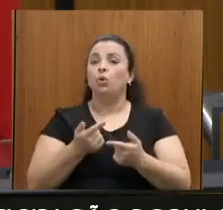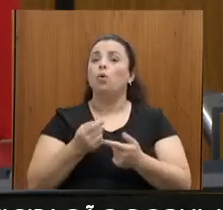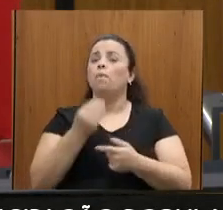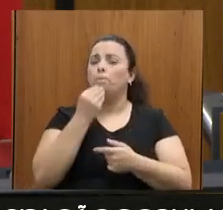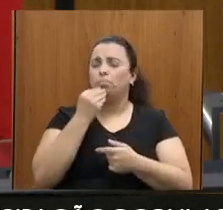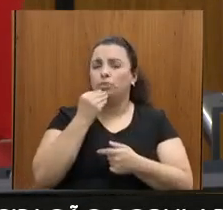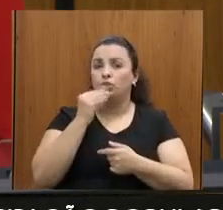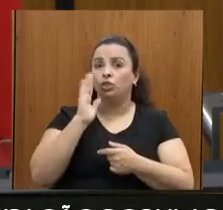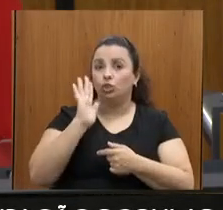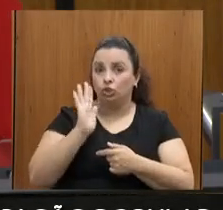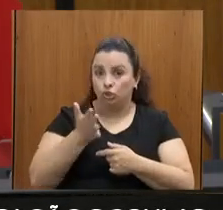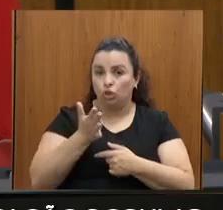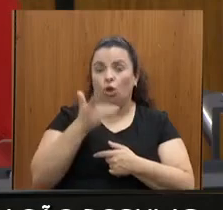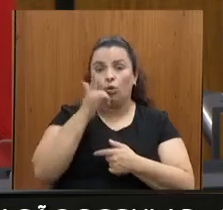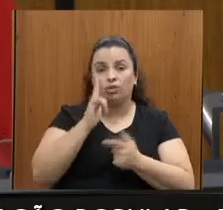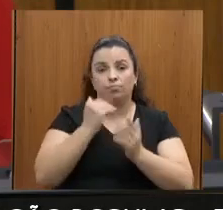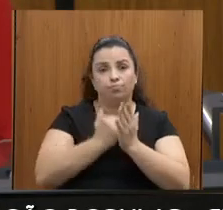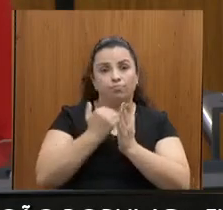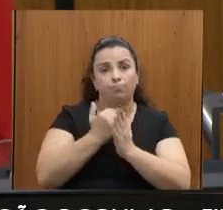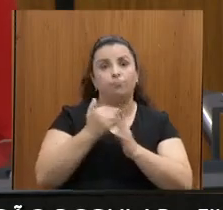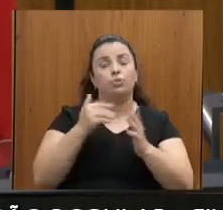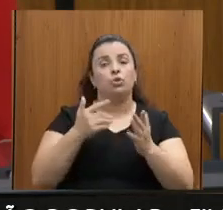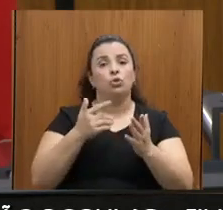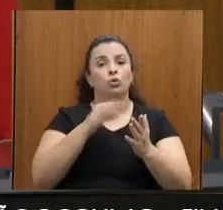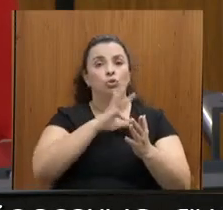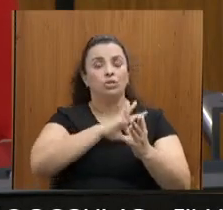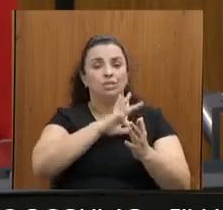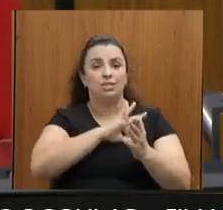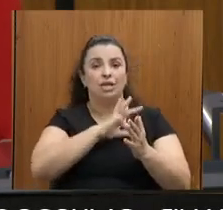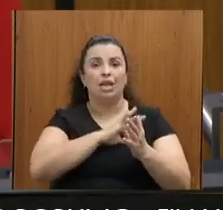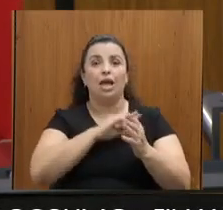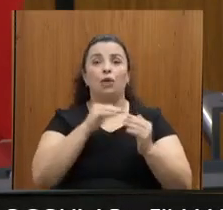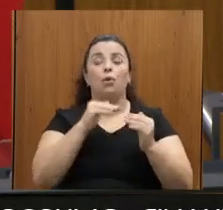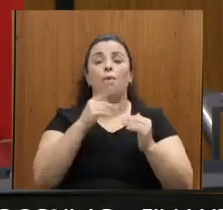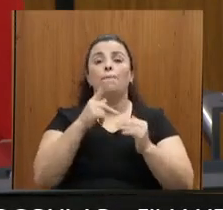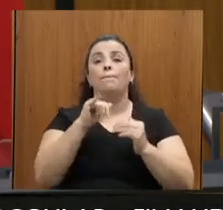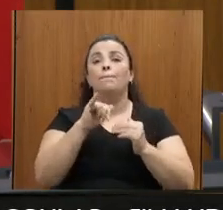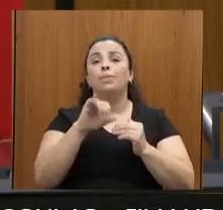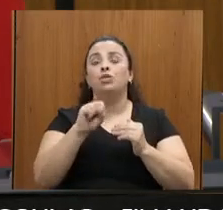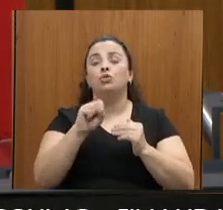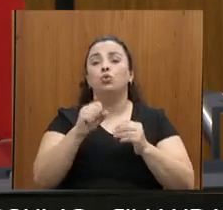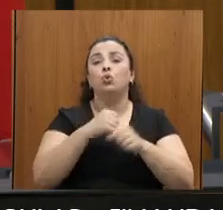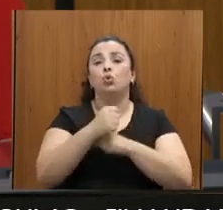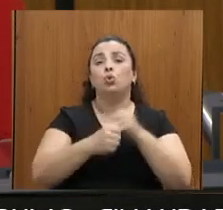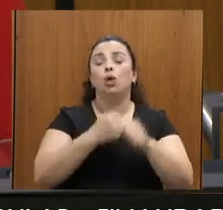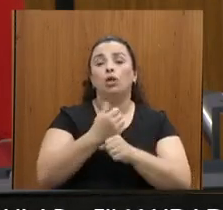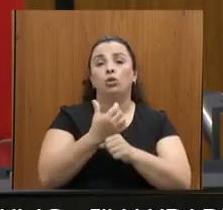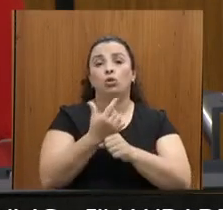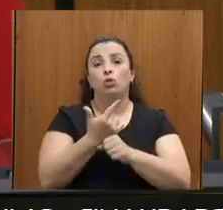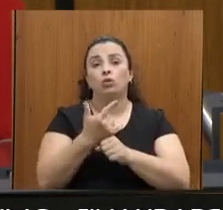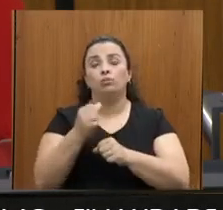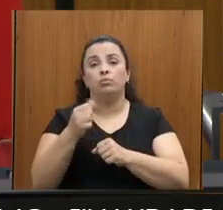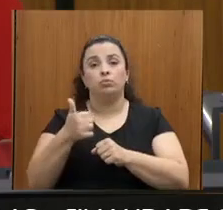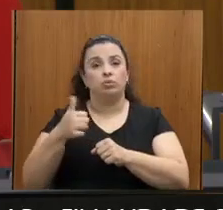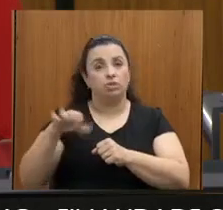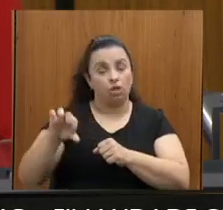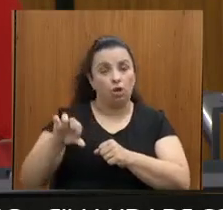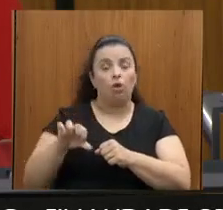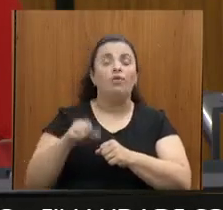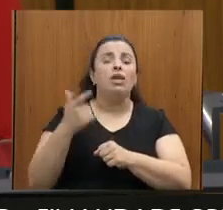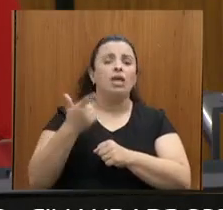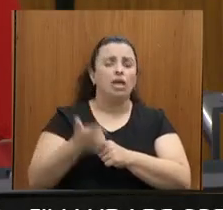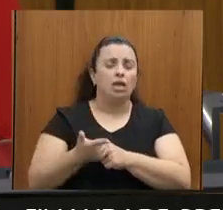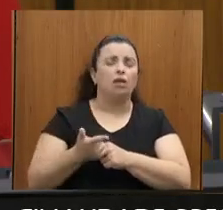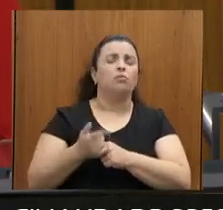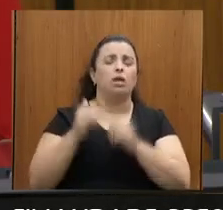conceder o reajuste do piso salarial de 2019. E considerando o total de recursos do Fundeb acumulado durante o